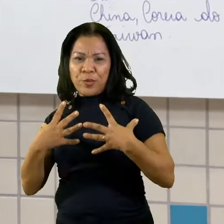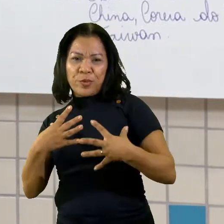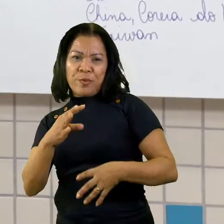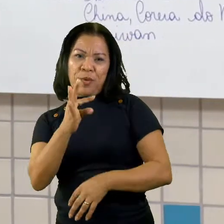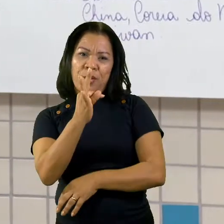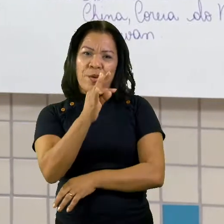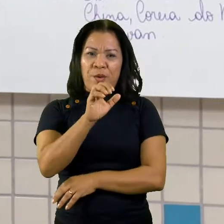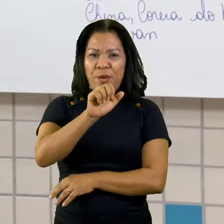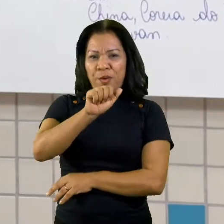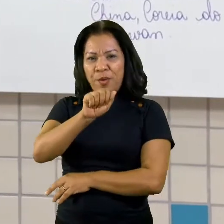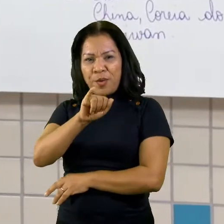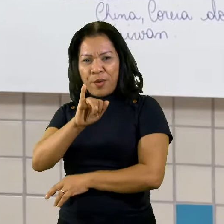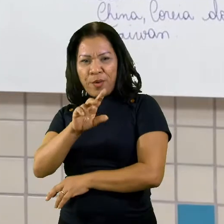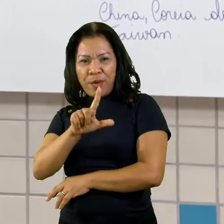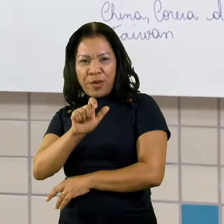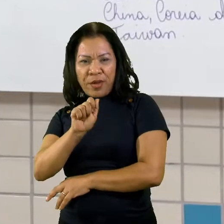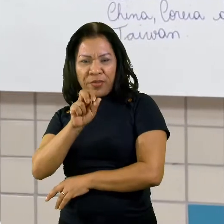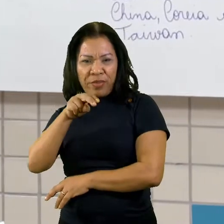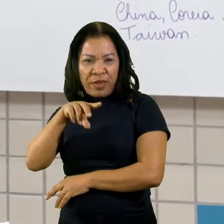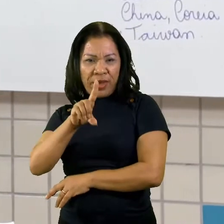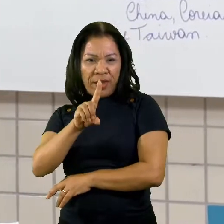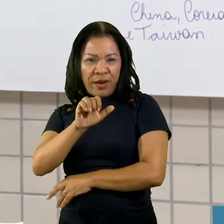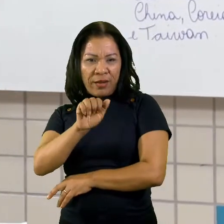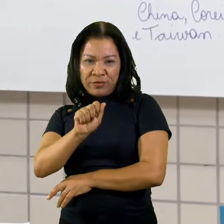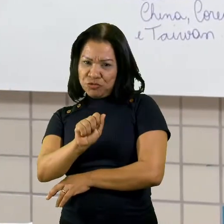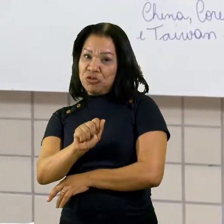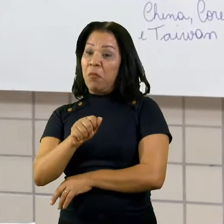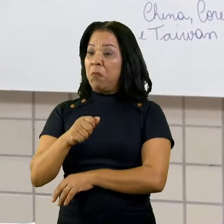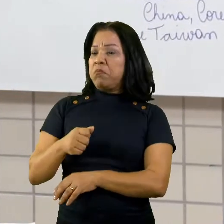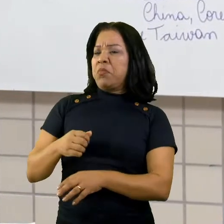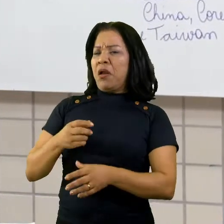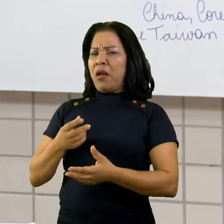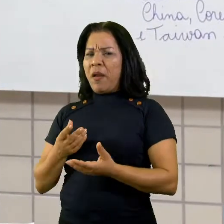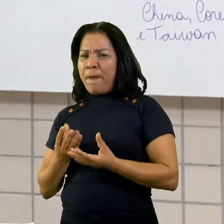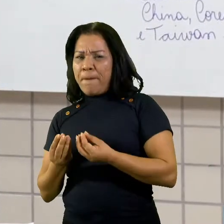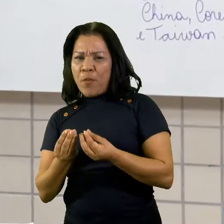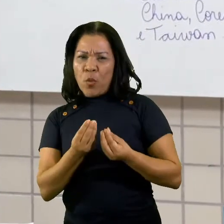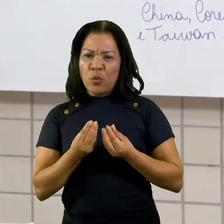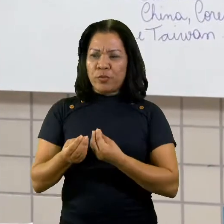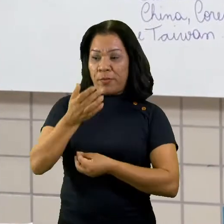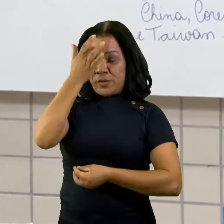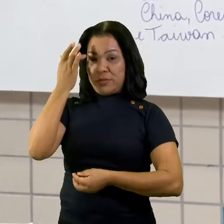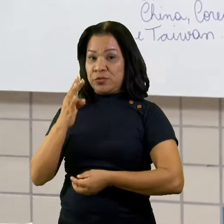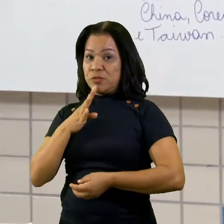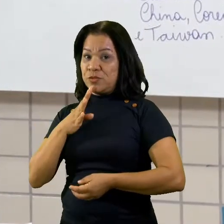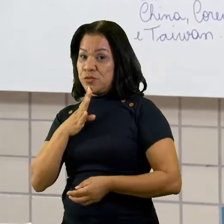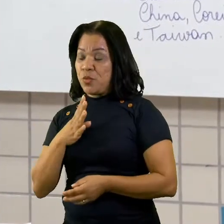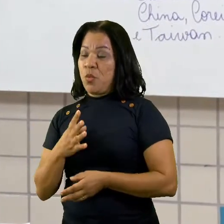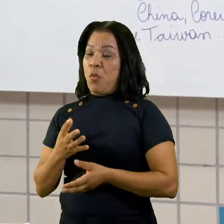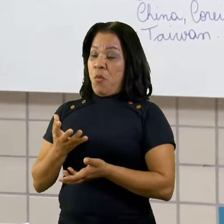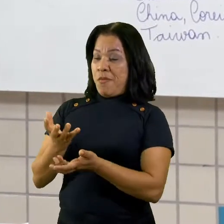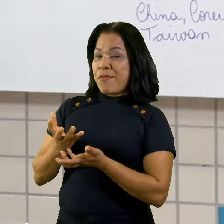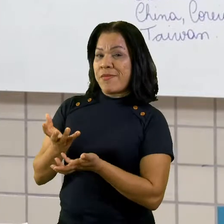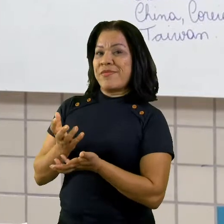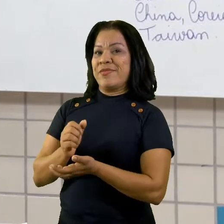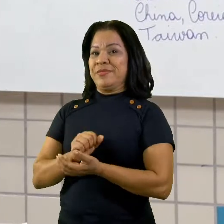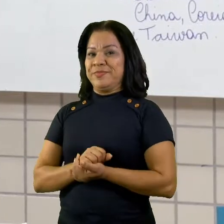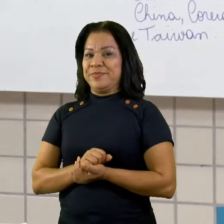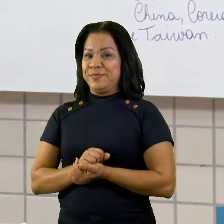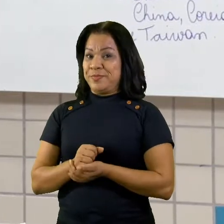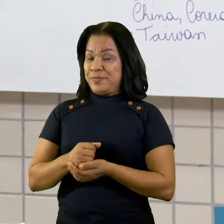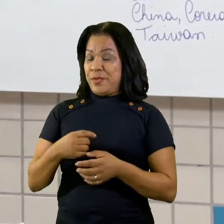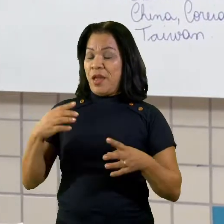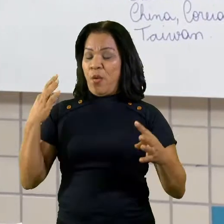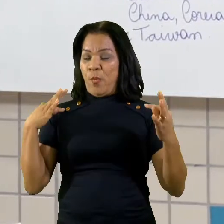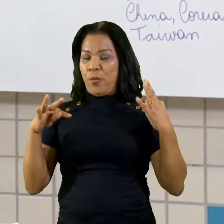gente anda buscando, querendo ir à Tailândia, conhecer a Tailândia. Então, o turismo da Tailândia está crescendo muito. Um fato